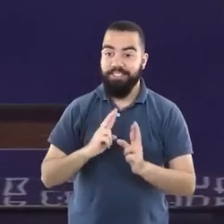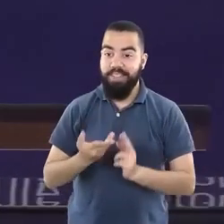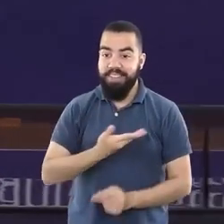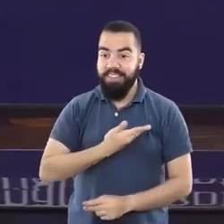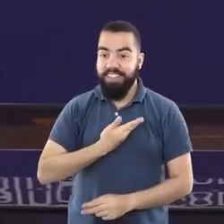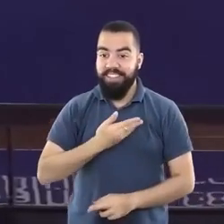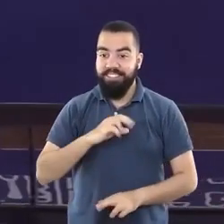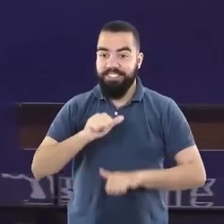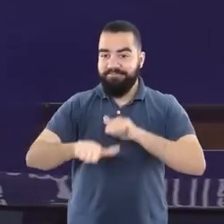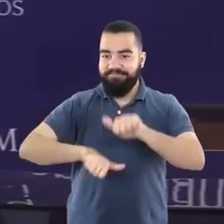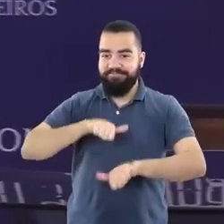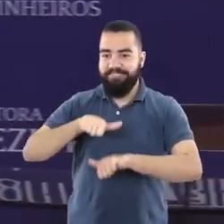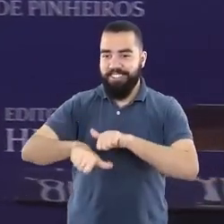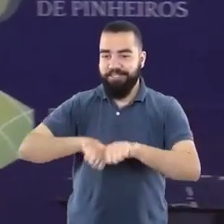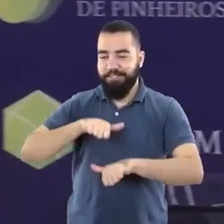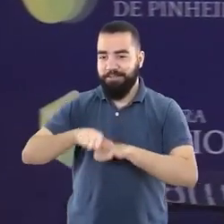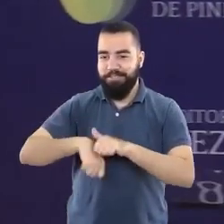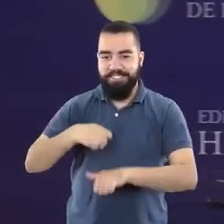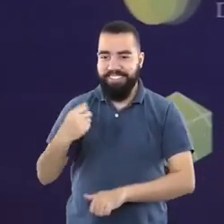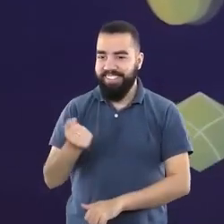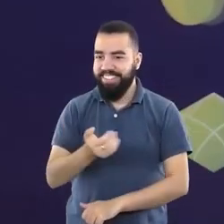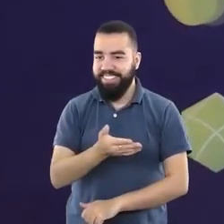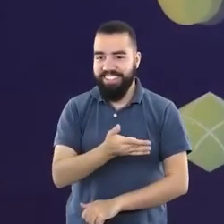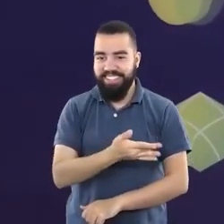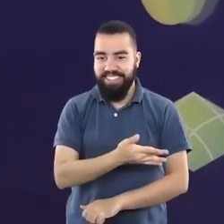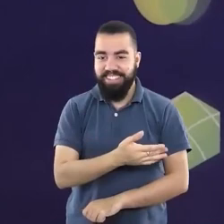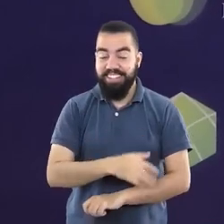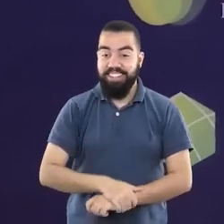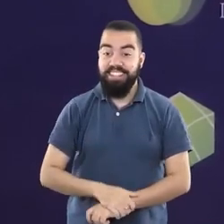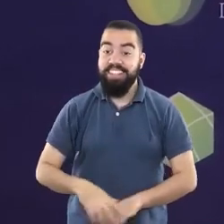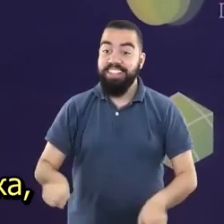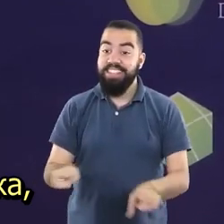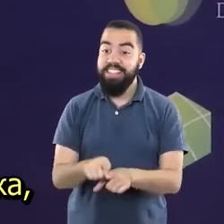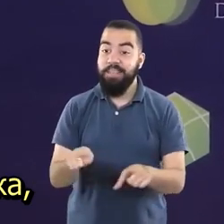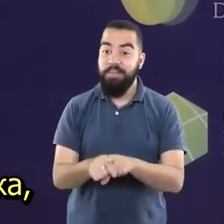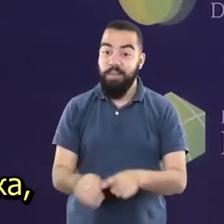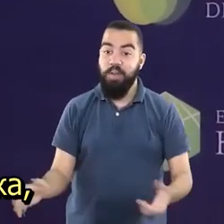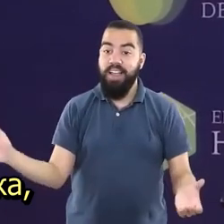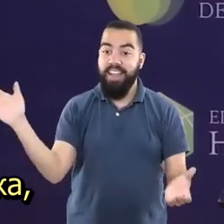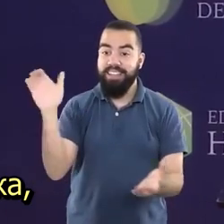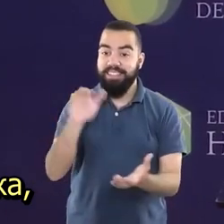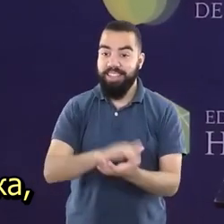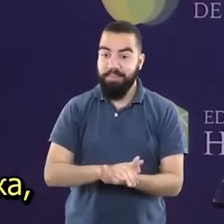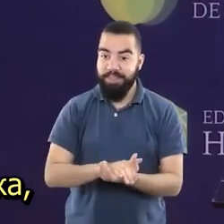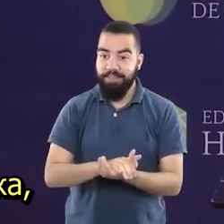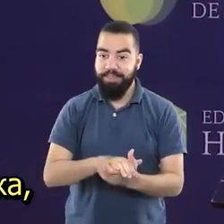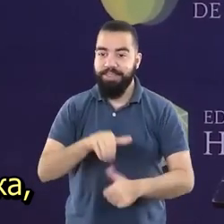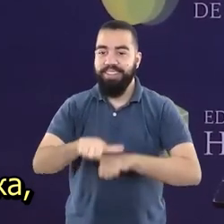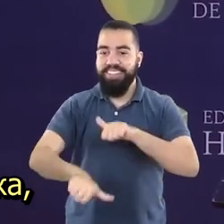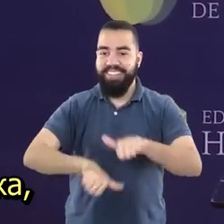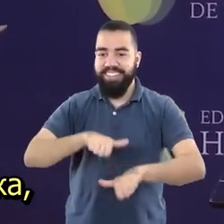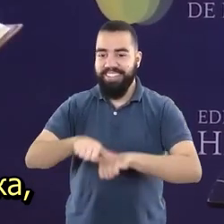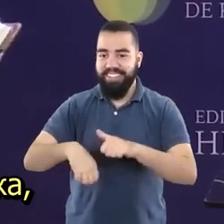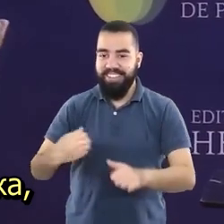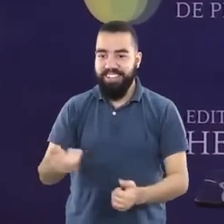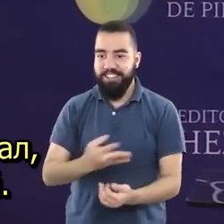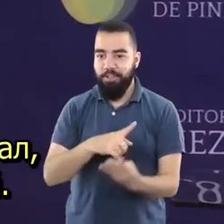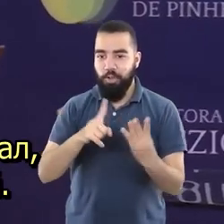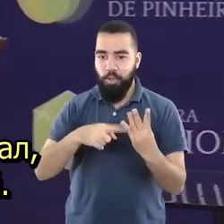Mas mais do que isso, diz a Bíblia que Deus restaura também o casamento de Jó. Há poucos dias eu escutei um